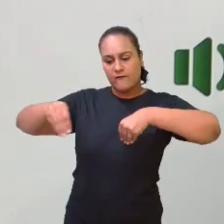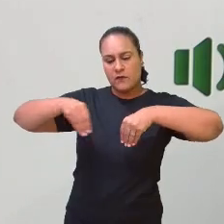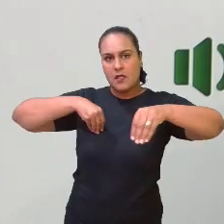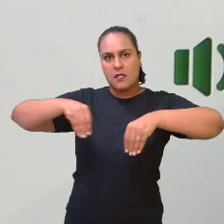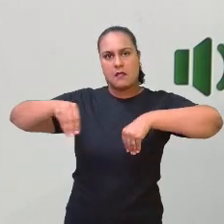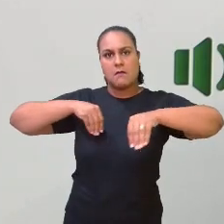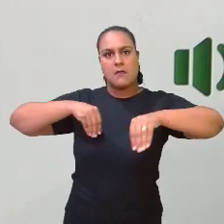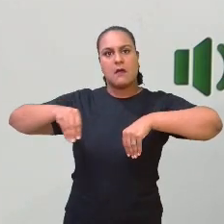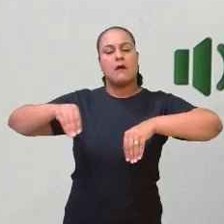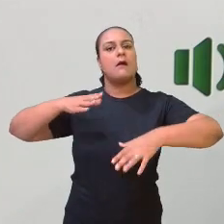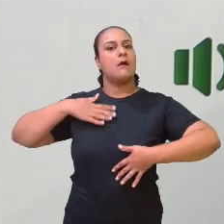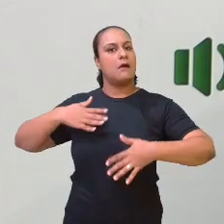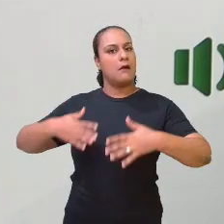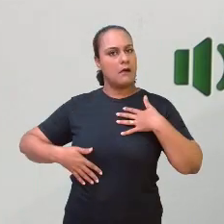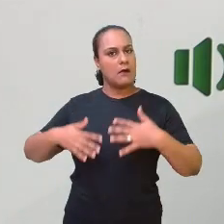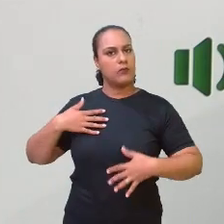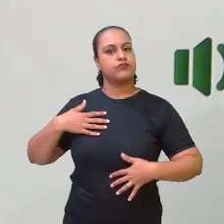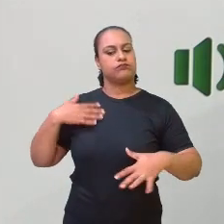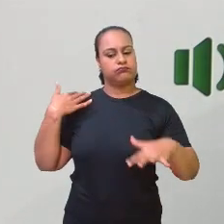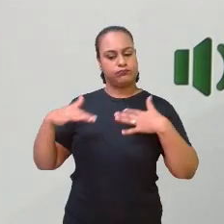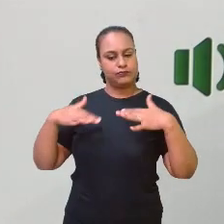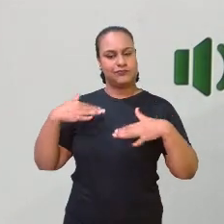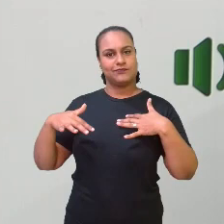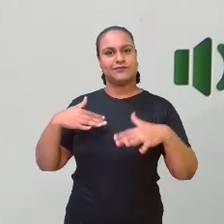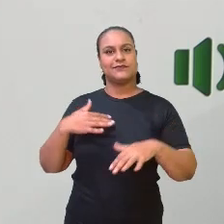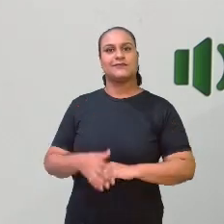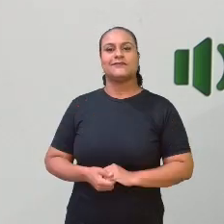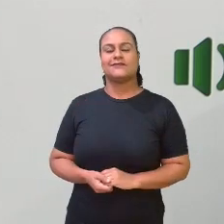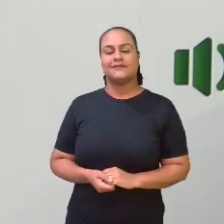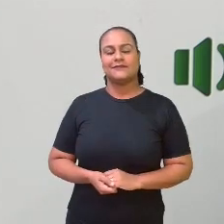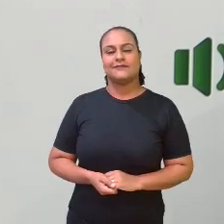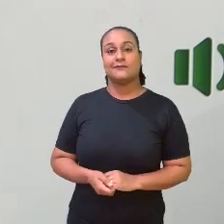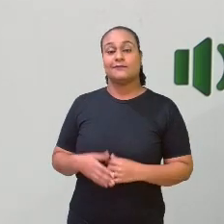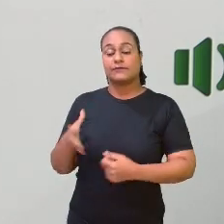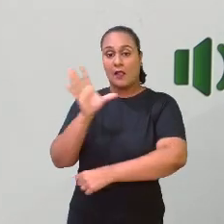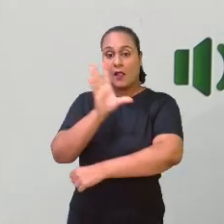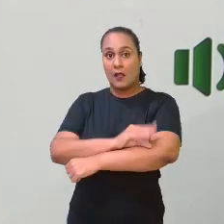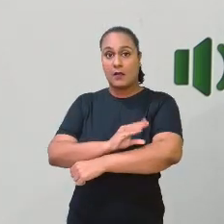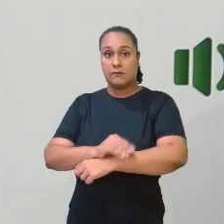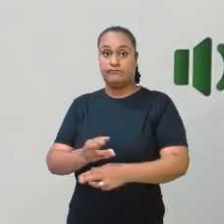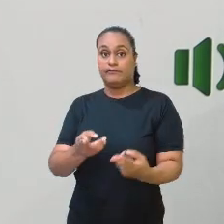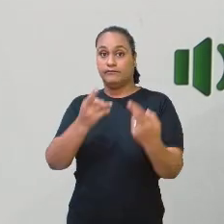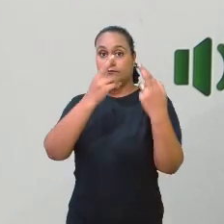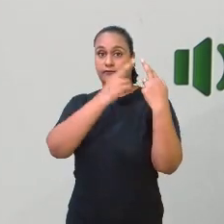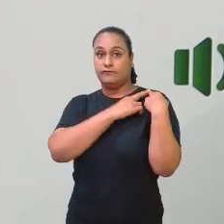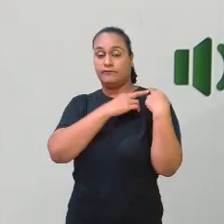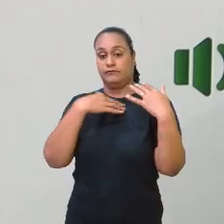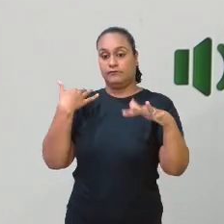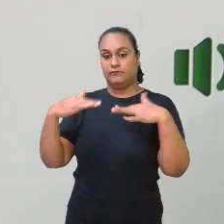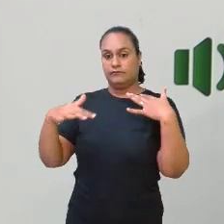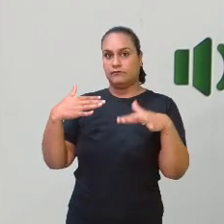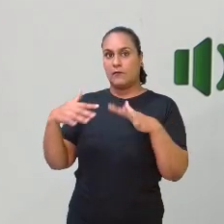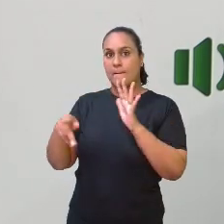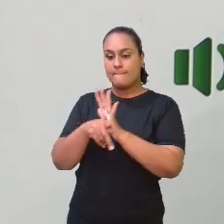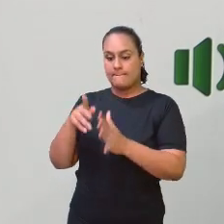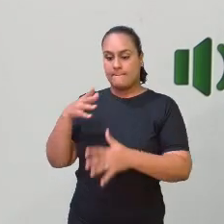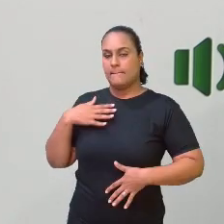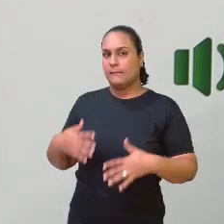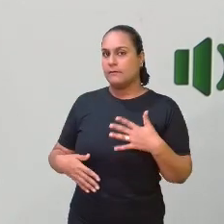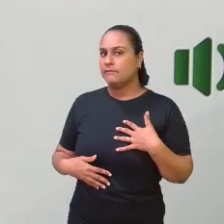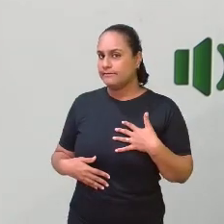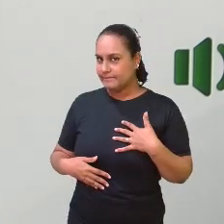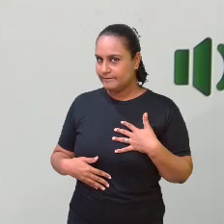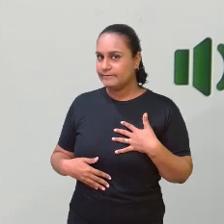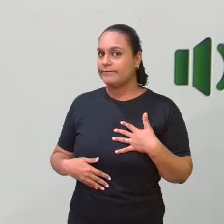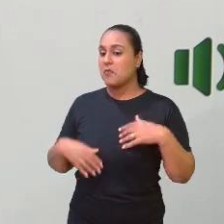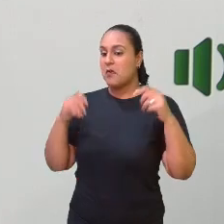flexibilidade à nossa locomoção, tá? Os músculos são responsáveis pelo movimento do corpo, por causa de